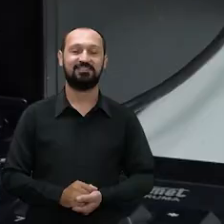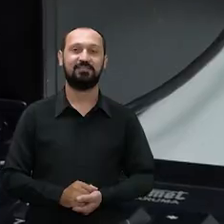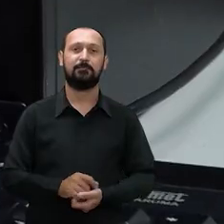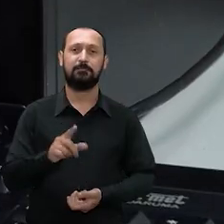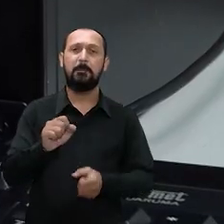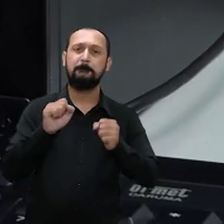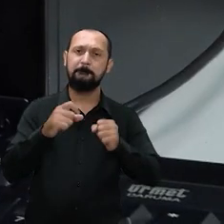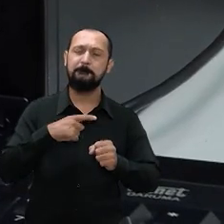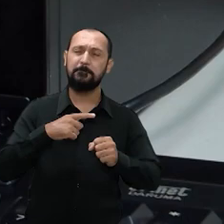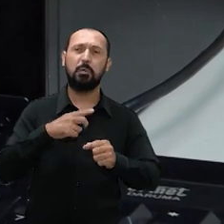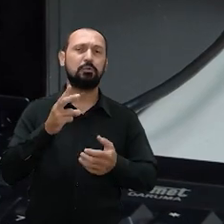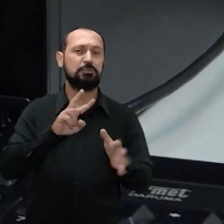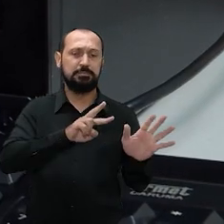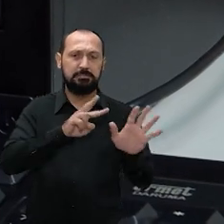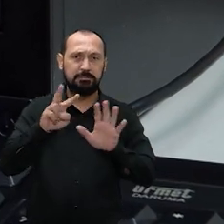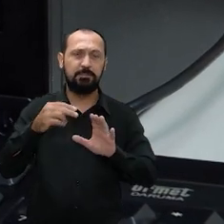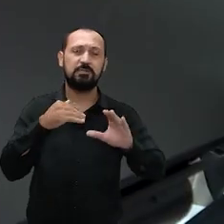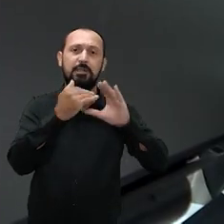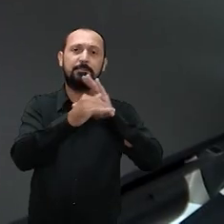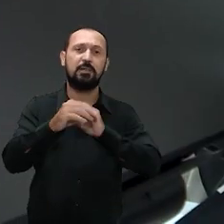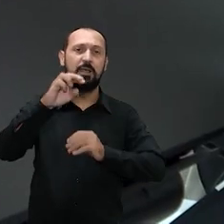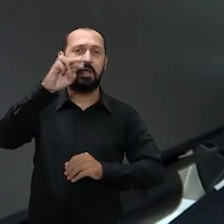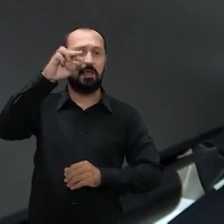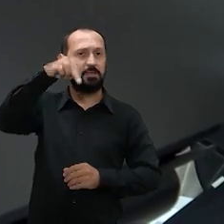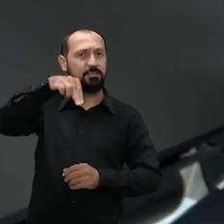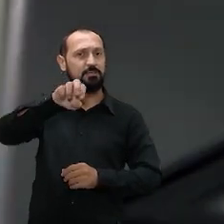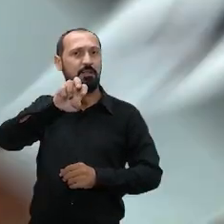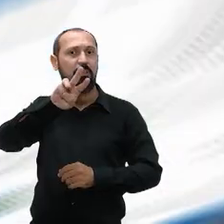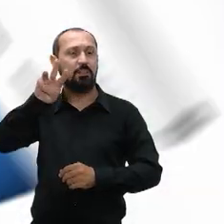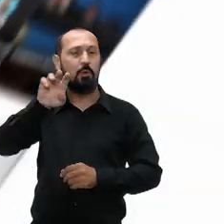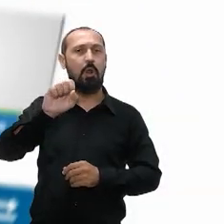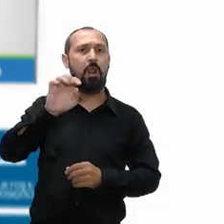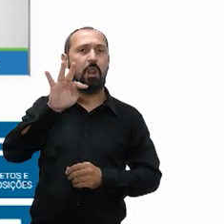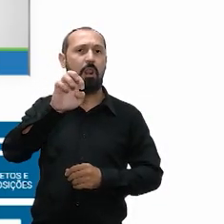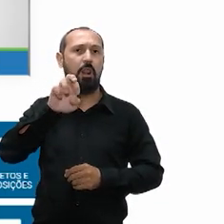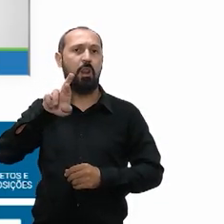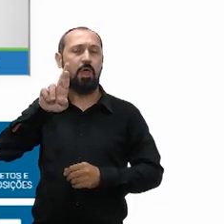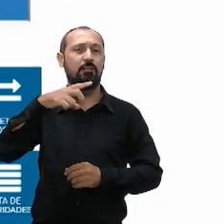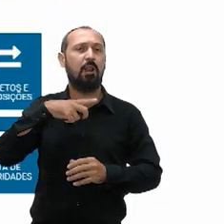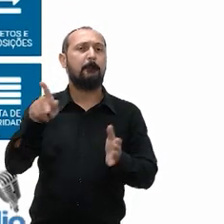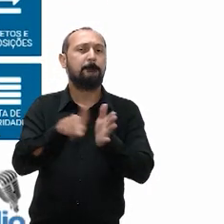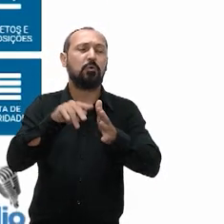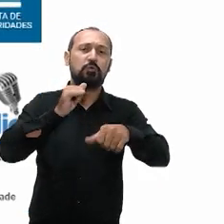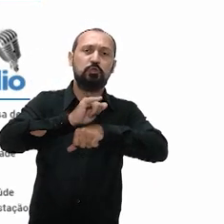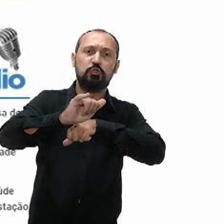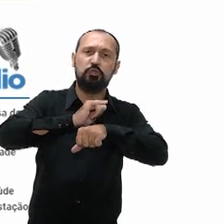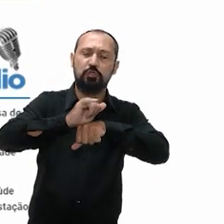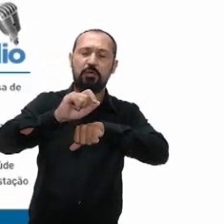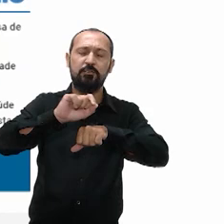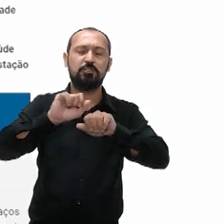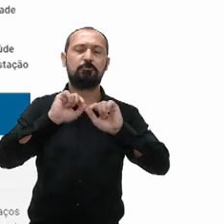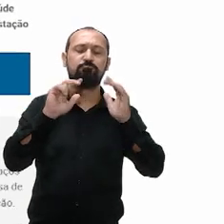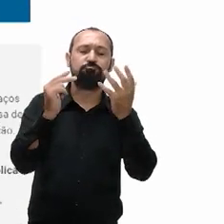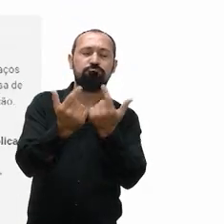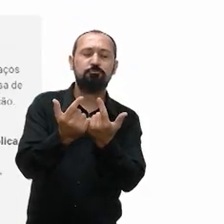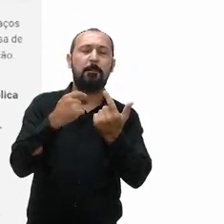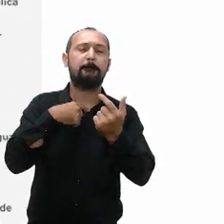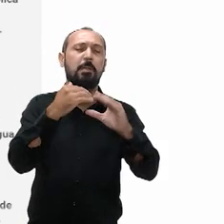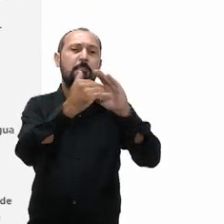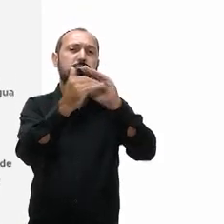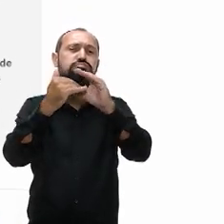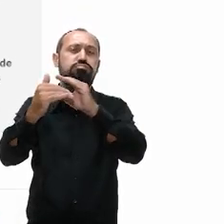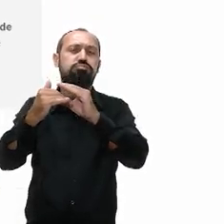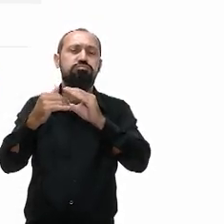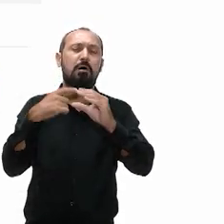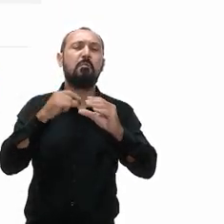você pode receber semanalmente a newsletter da Assembleia ela é a nossa ferramenta de comunicação institucional enviada por